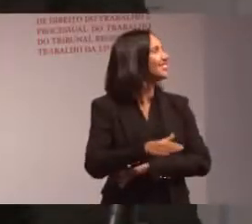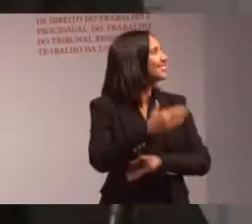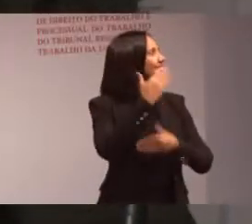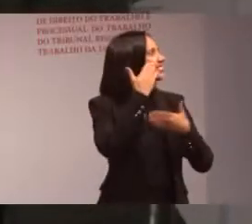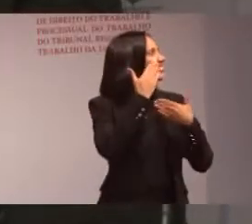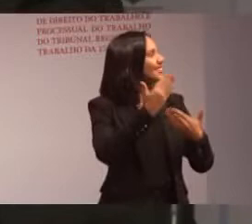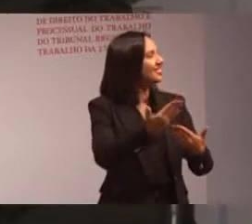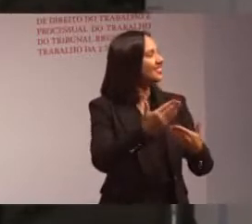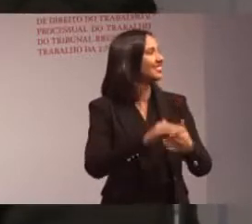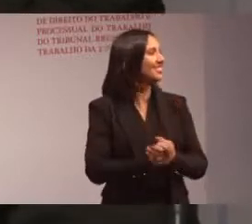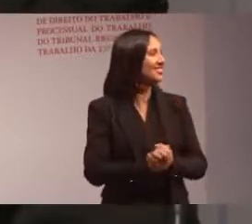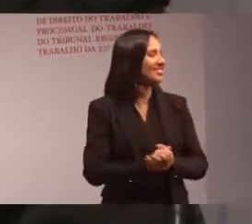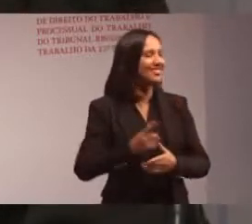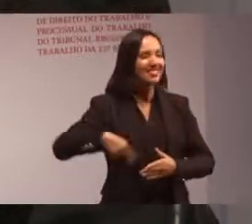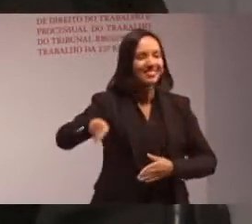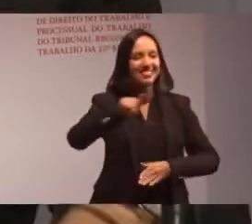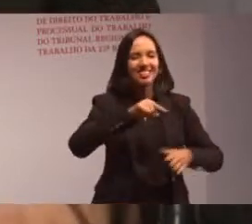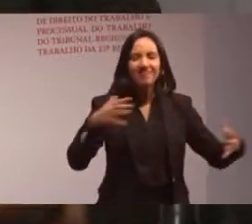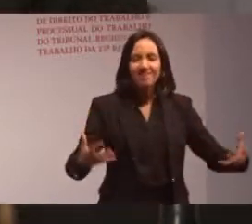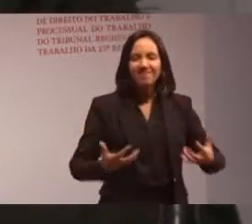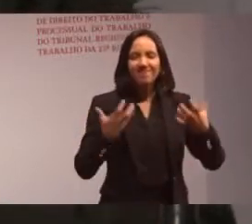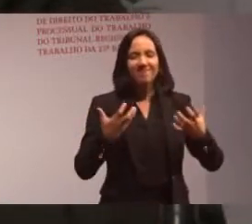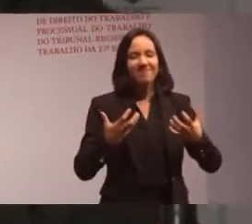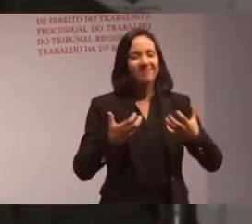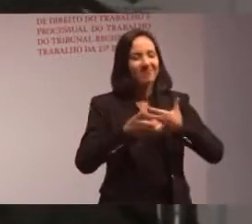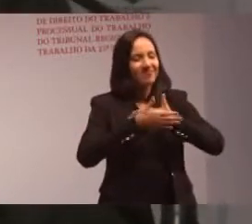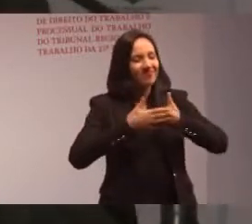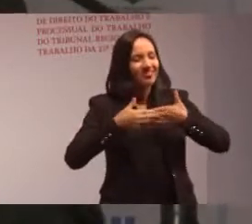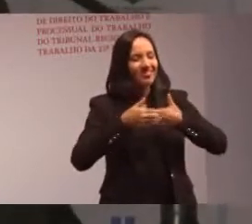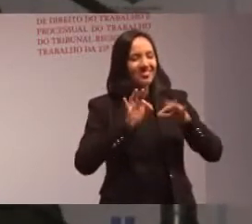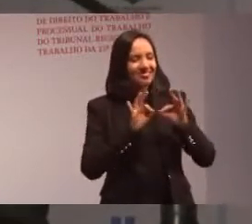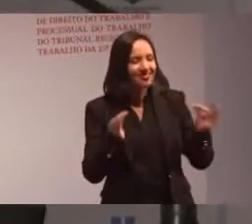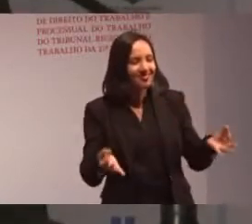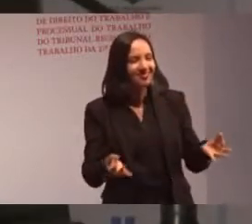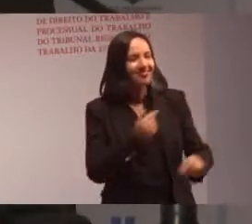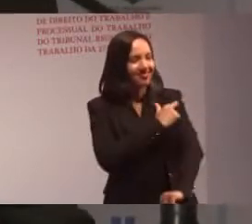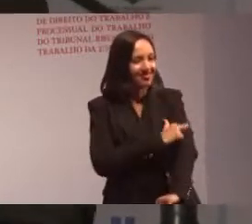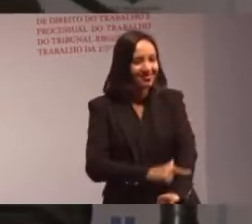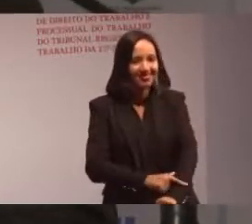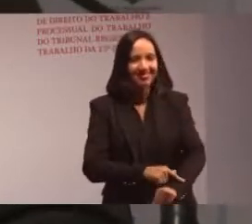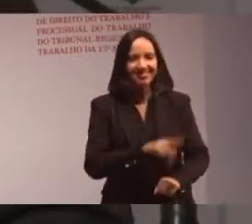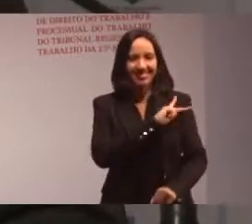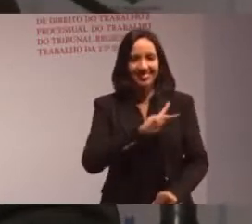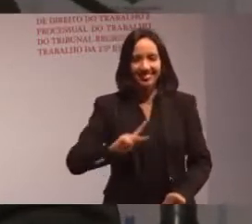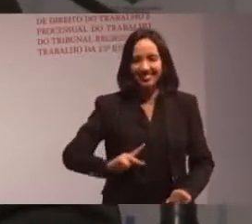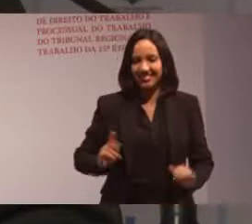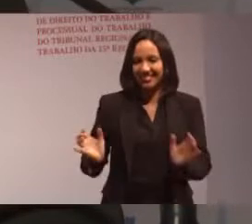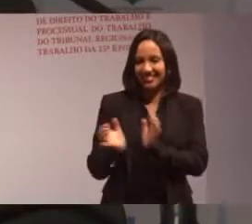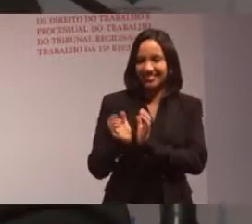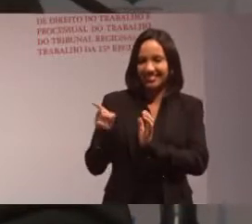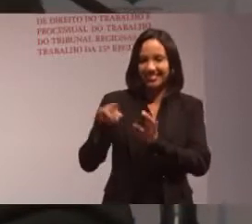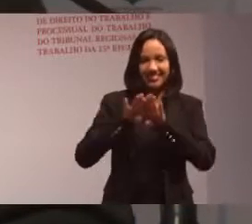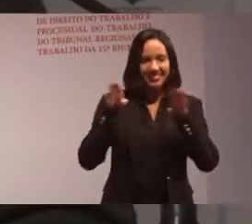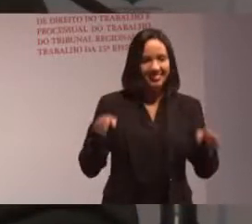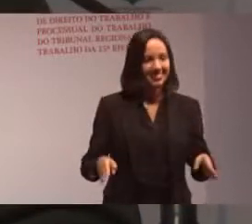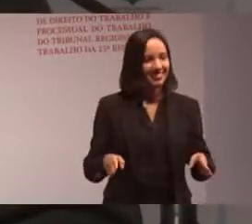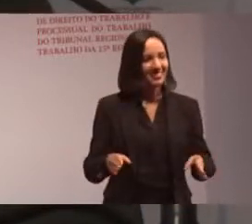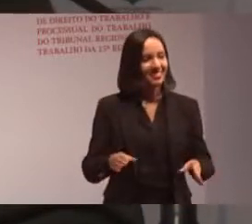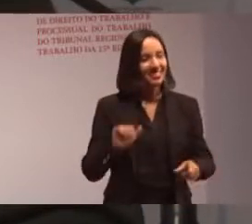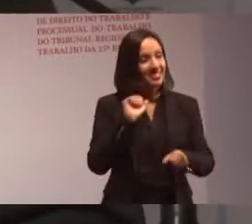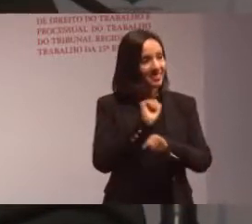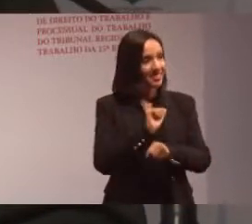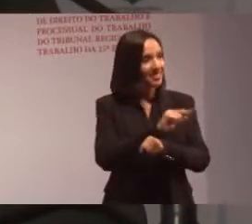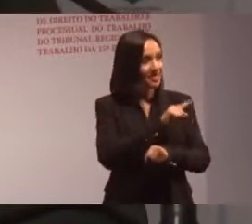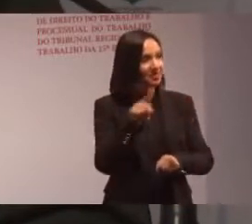pelas entusiasmadas e gentis palavras da nossa presidente da mesa. Eu espero fazer